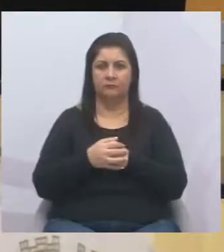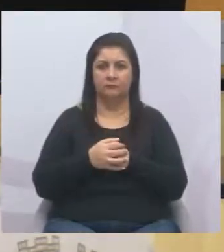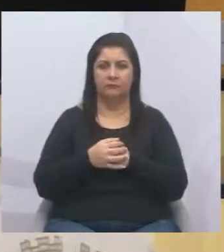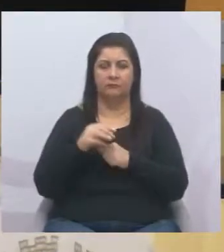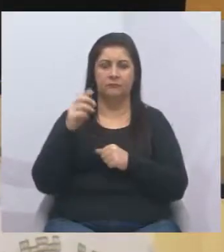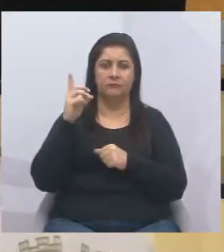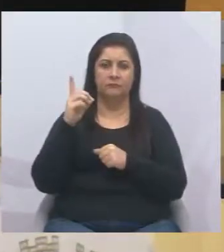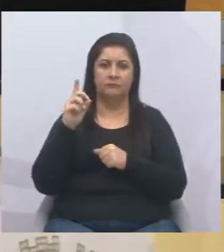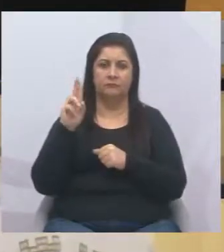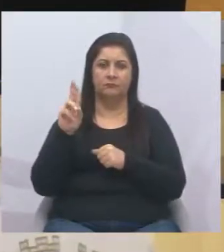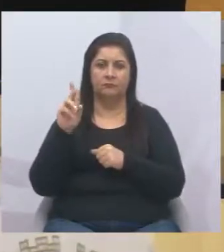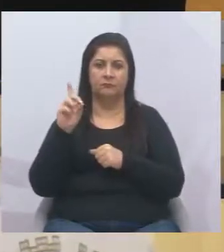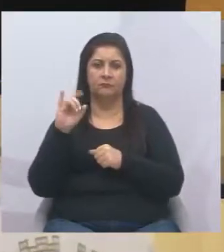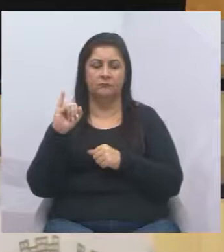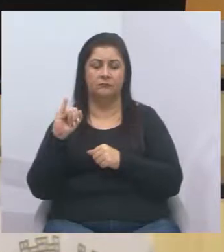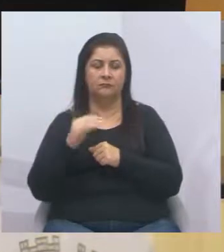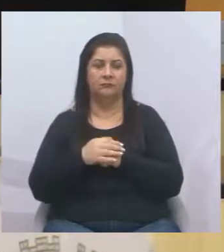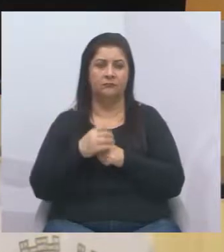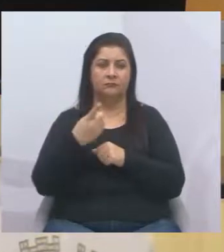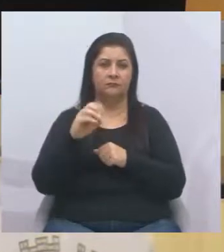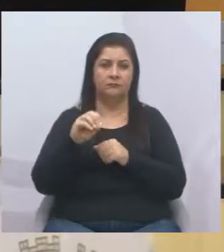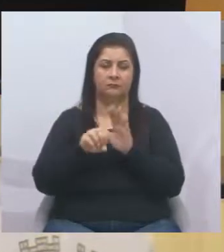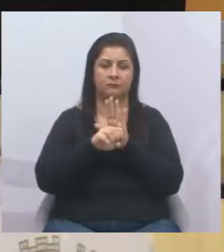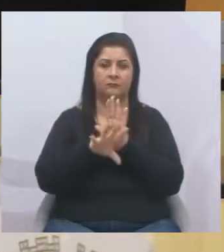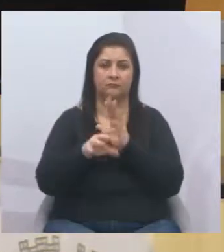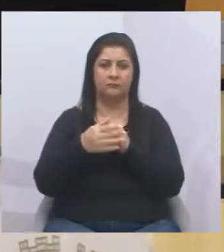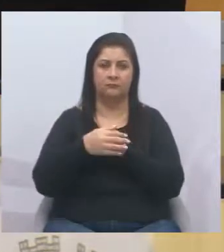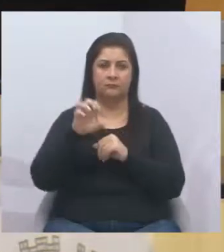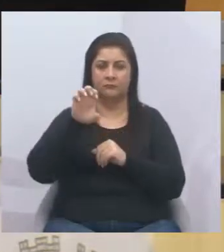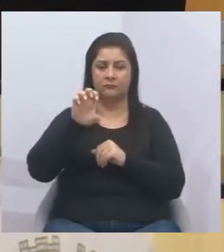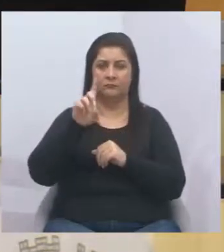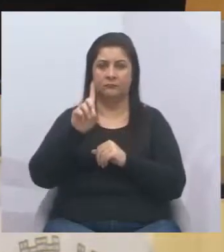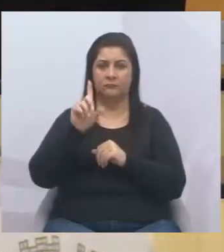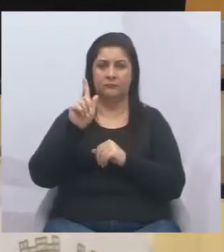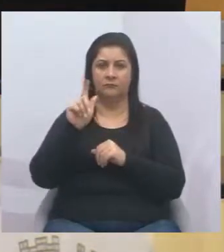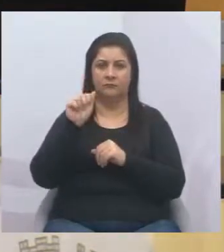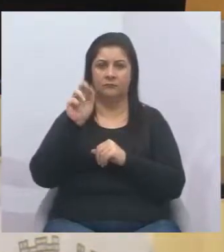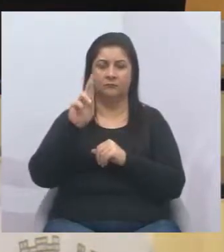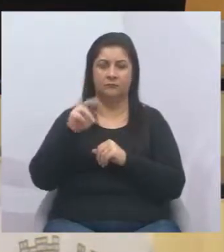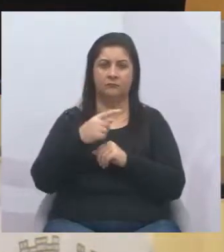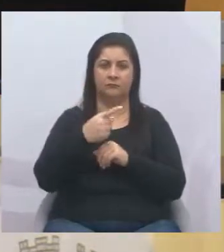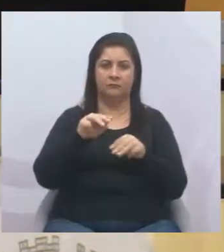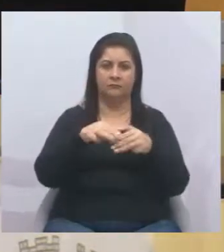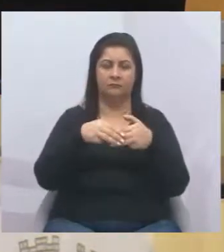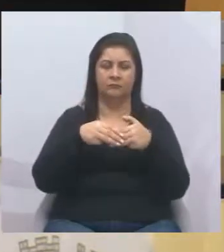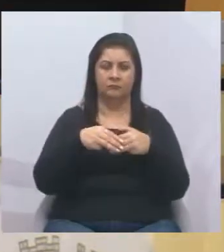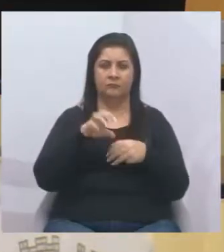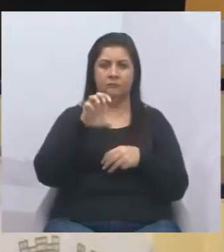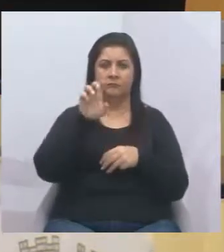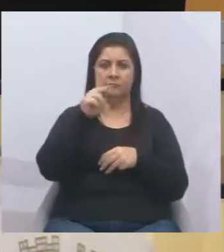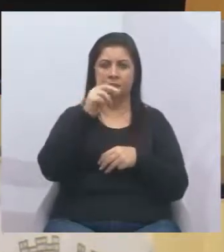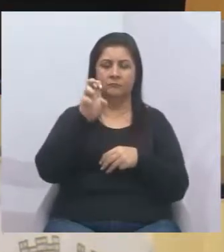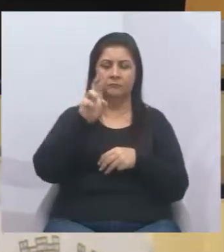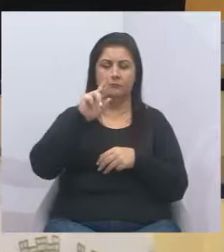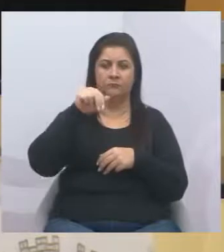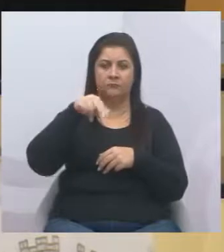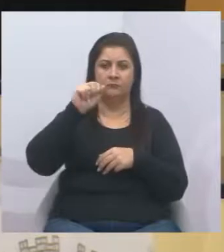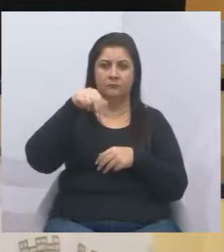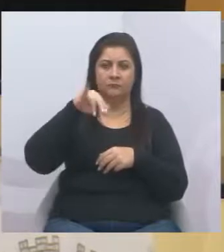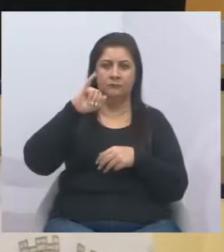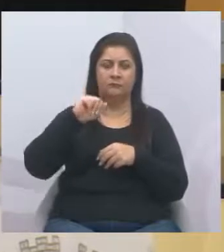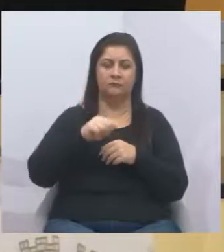indicações, 1 moção. Edgar, 1 moção. Hernani Barreto, 4 indicações,